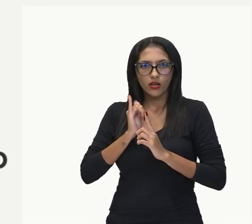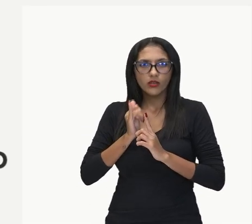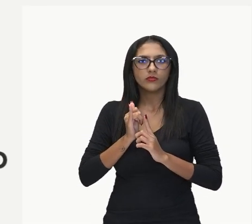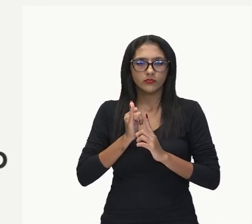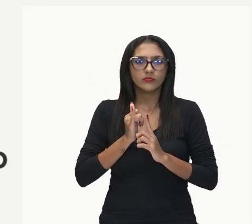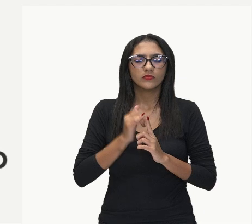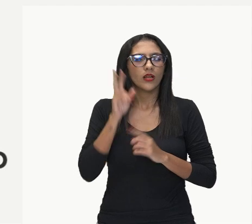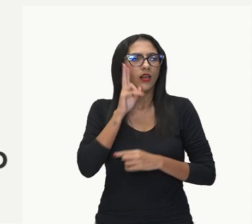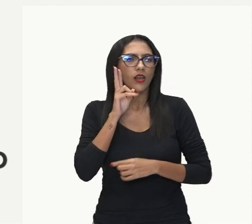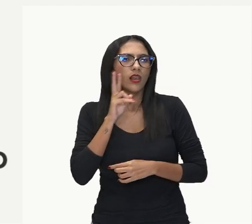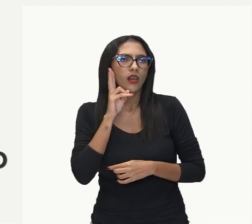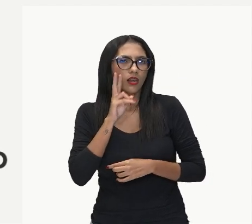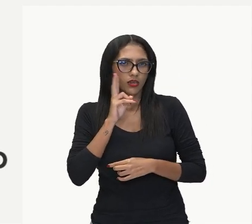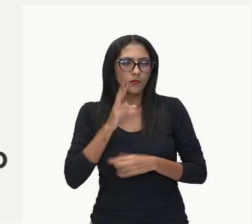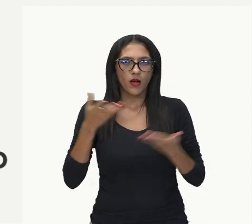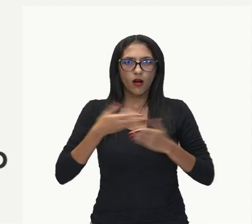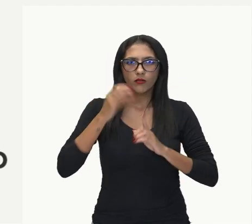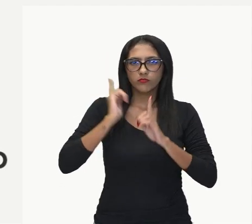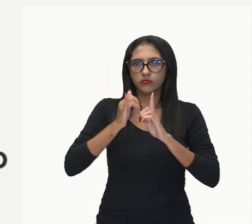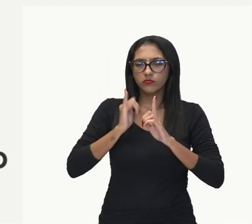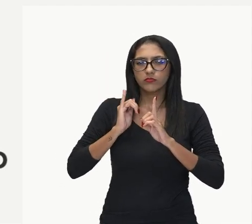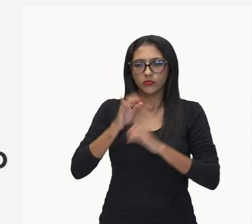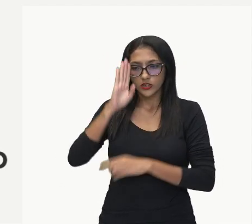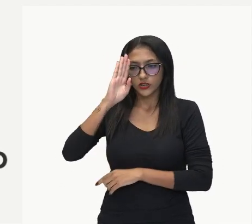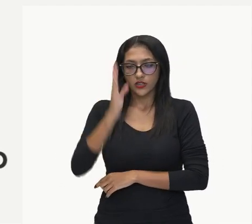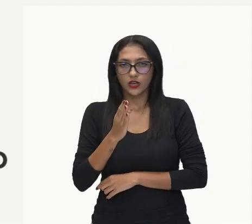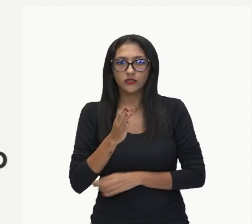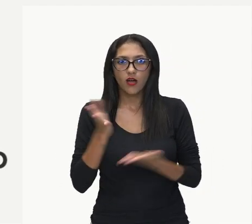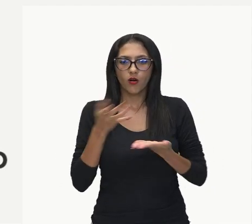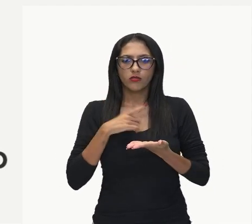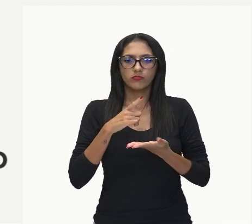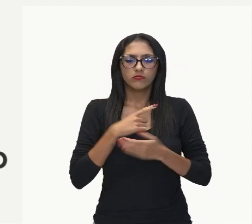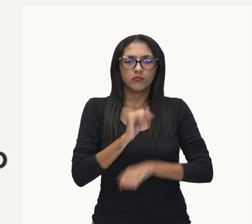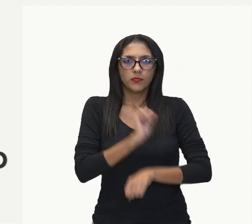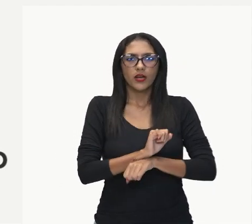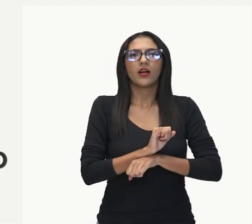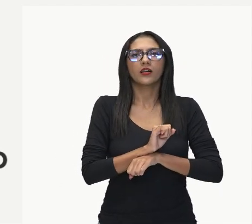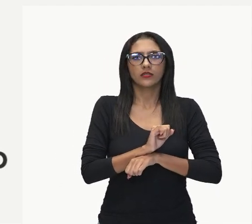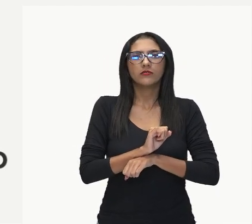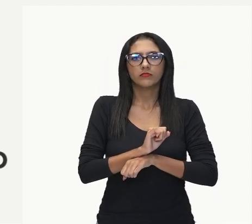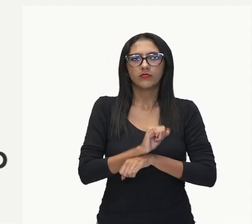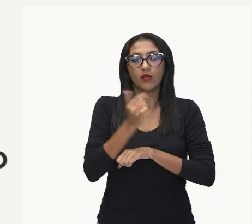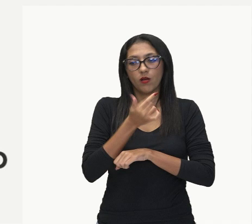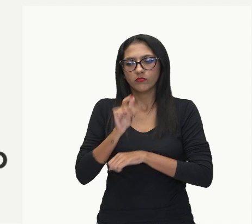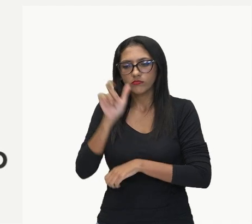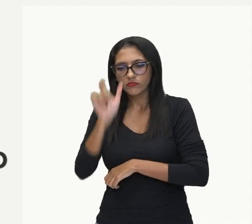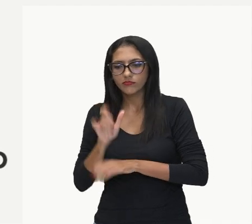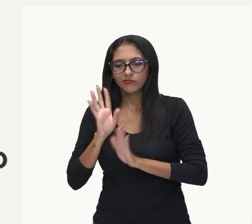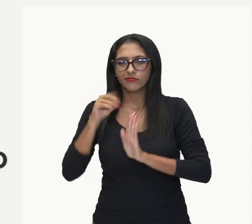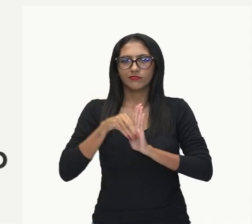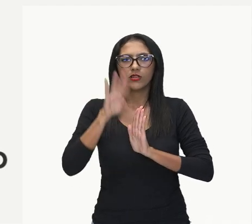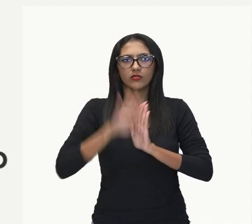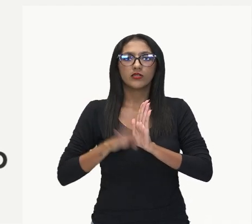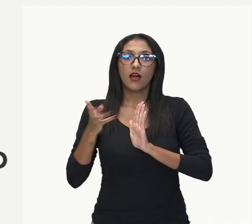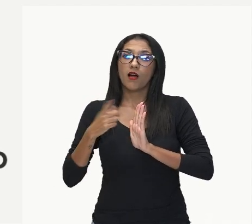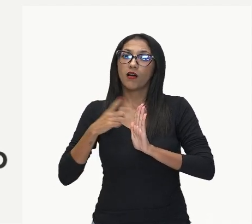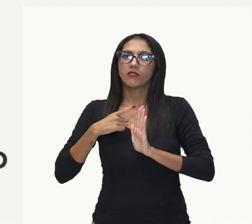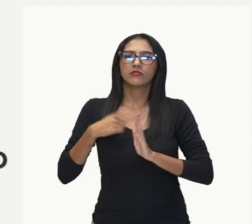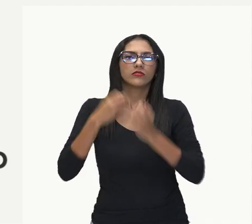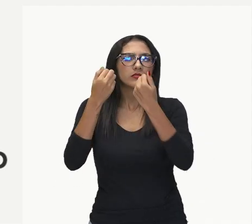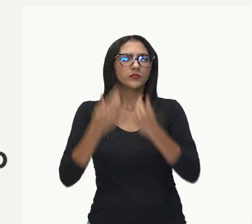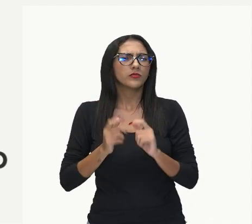discurso direto, o narrador interrompe a sua narração para que o personagem fale, para que o personagem, com as suas palavras, diga